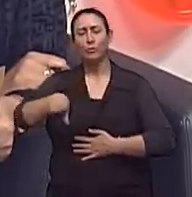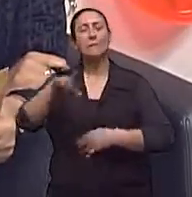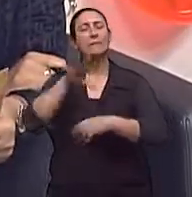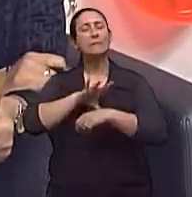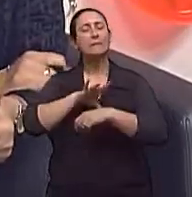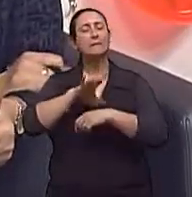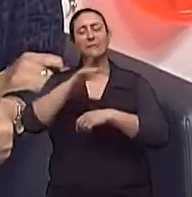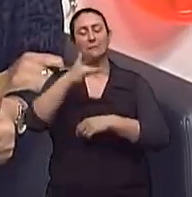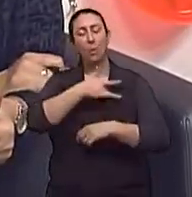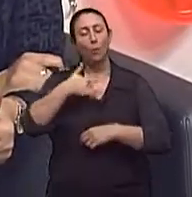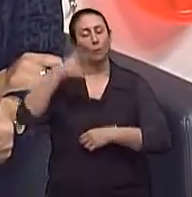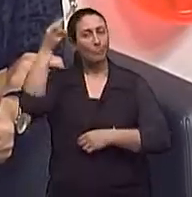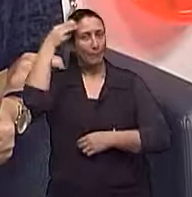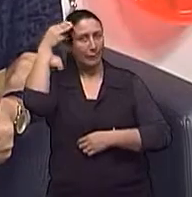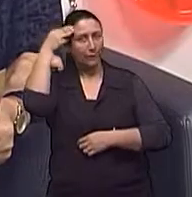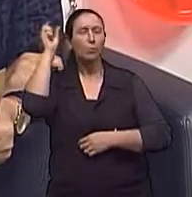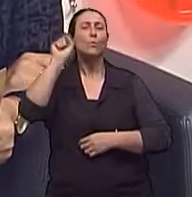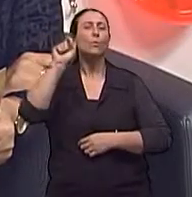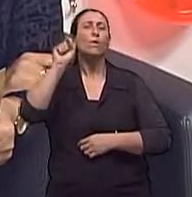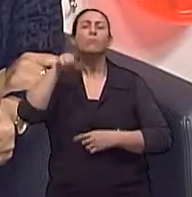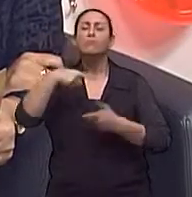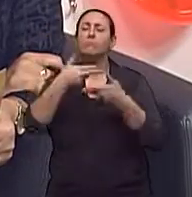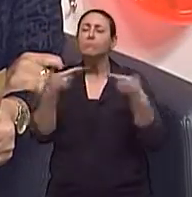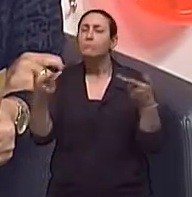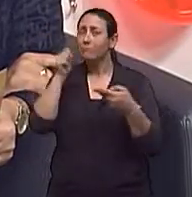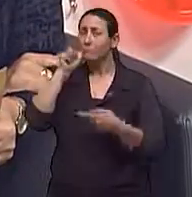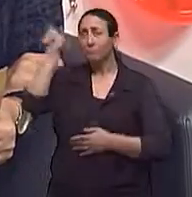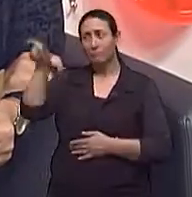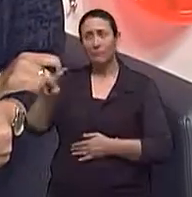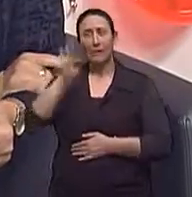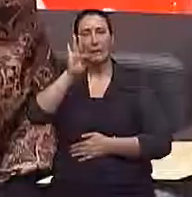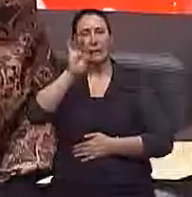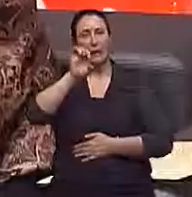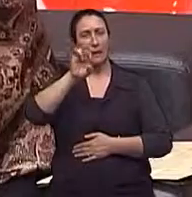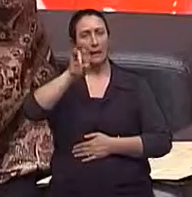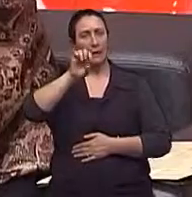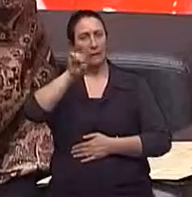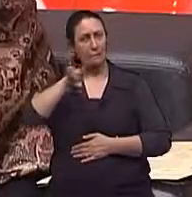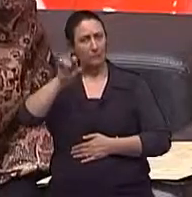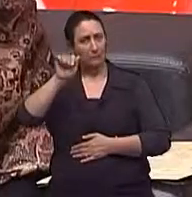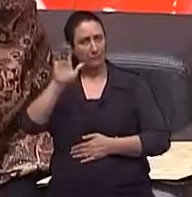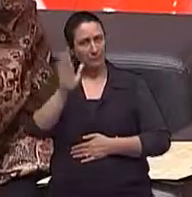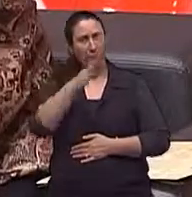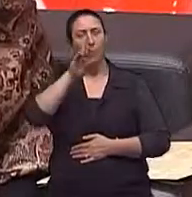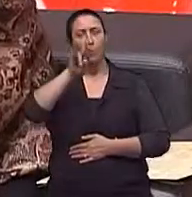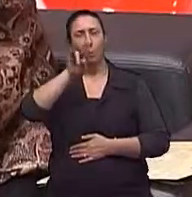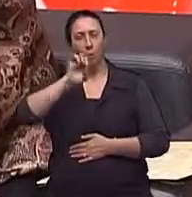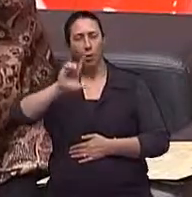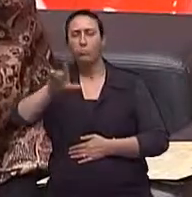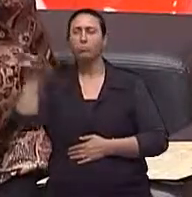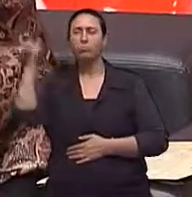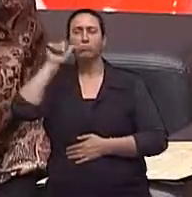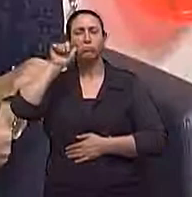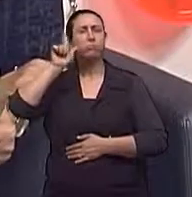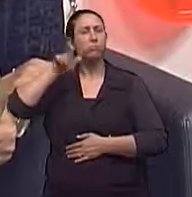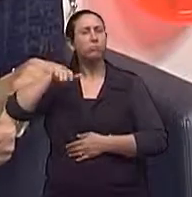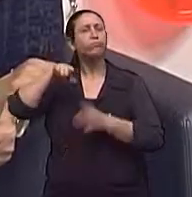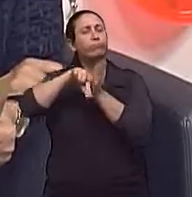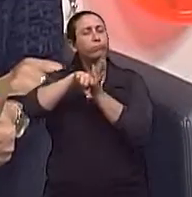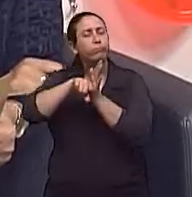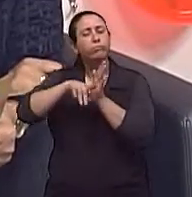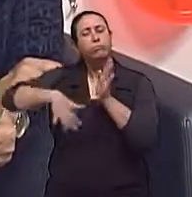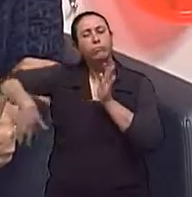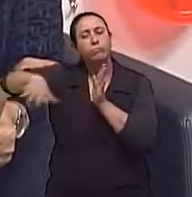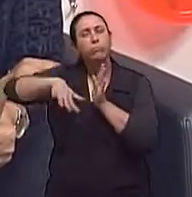mental com a nossa convidada de hoje é psicóloga Tereza Cristina Abreu Doutora em psicologia social e metodologia